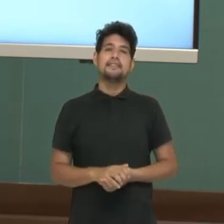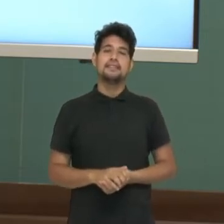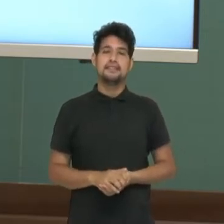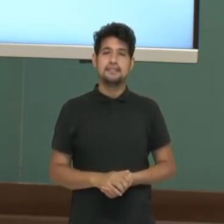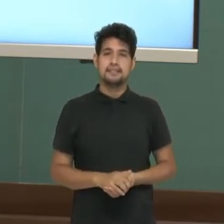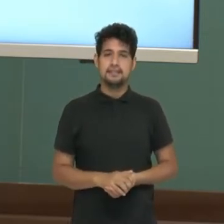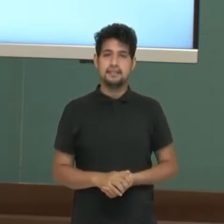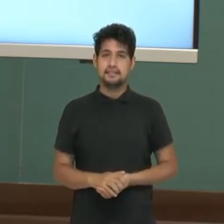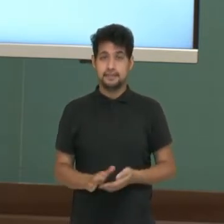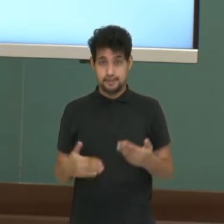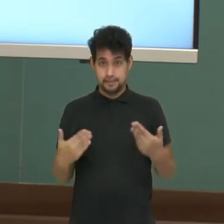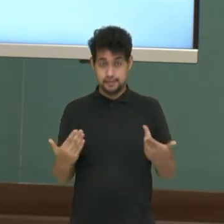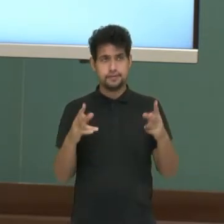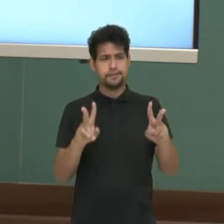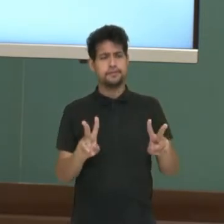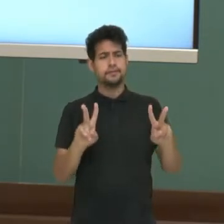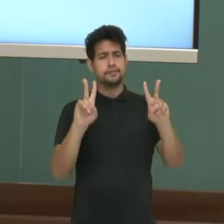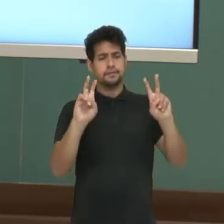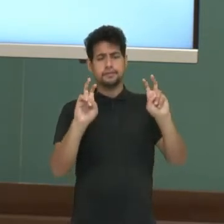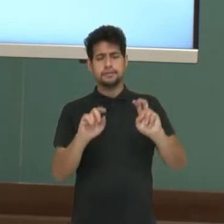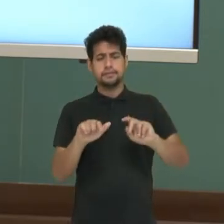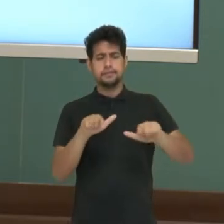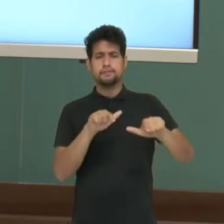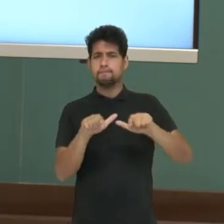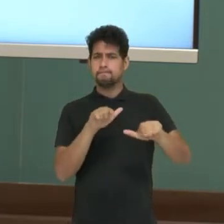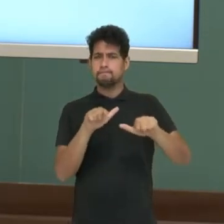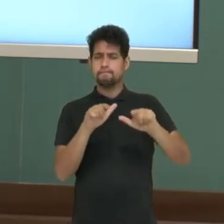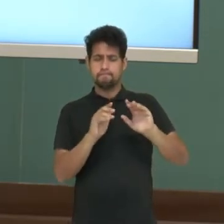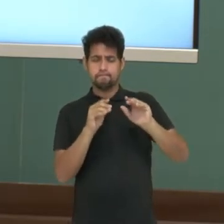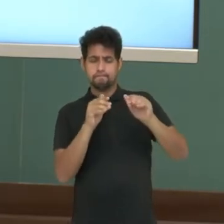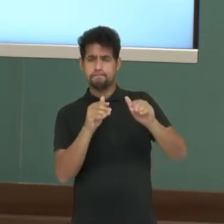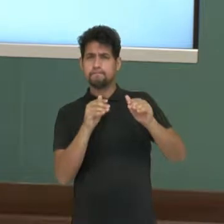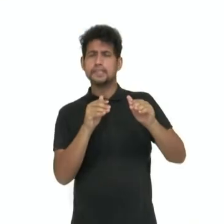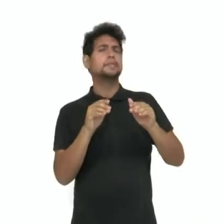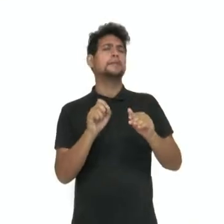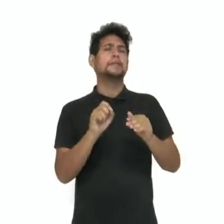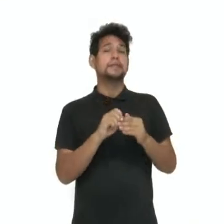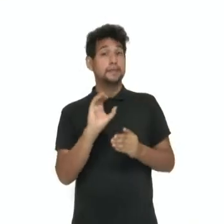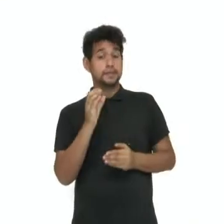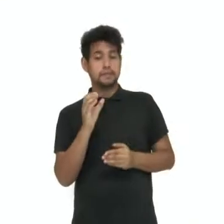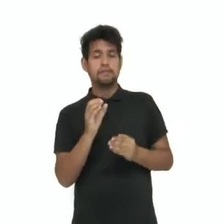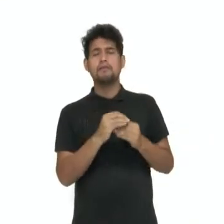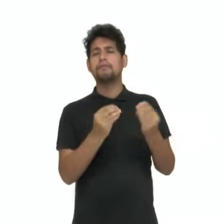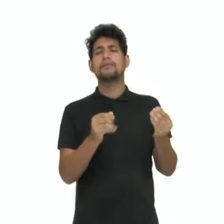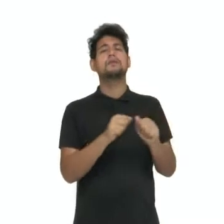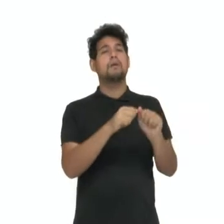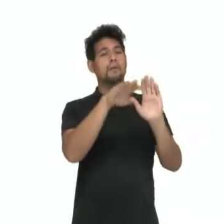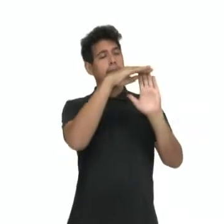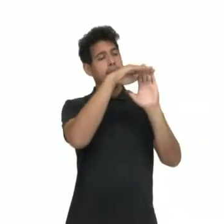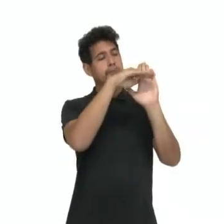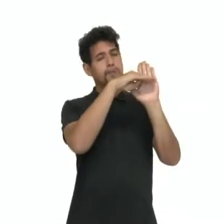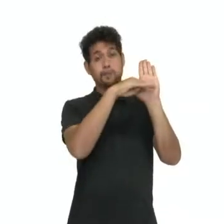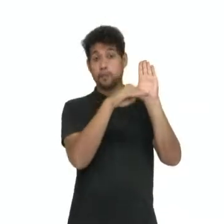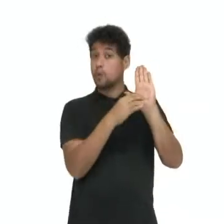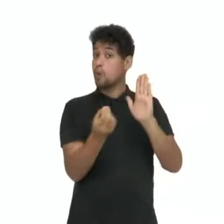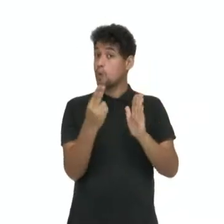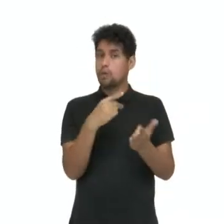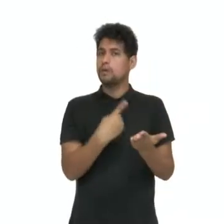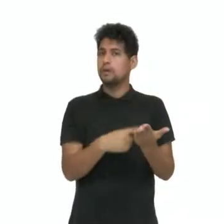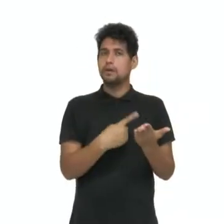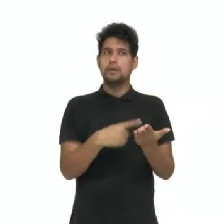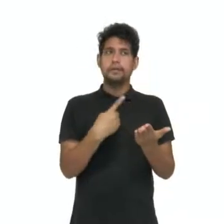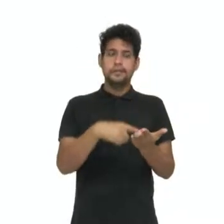lá. A questão da atividade científica foi determinada, então, pelo protocolo, né, ou pelo Tratado Antártico,